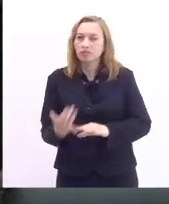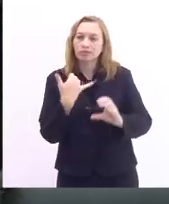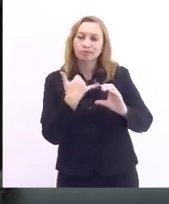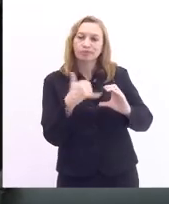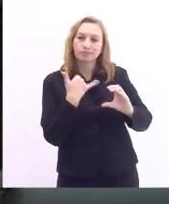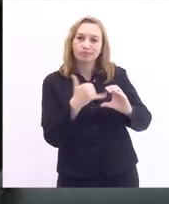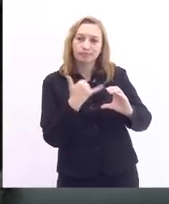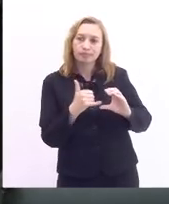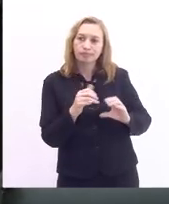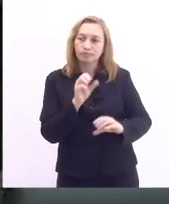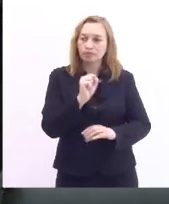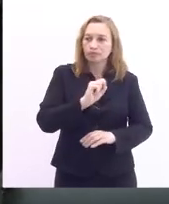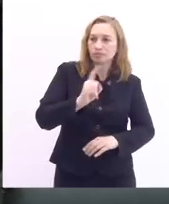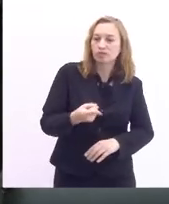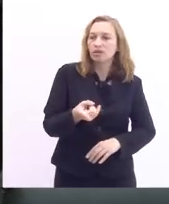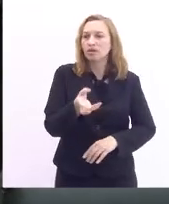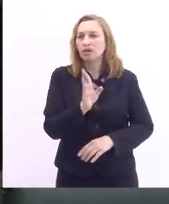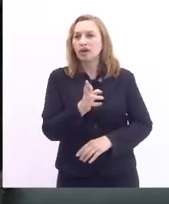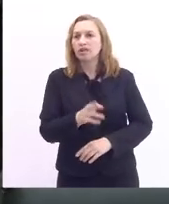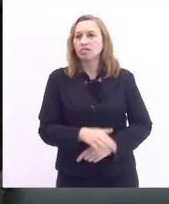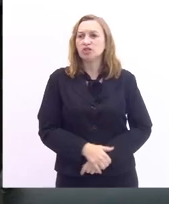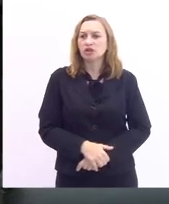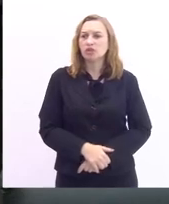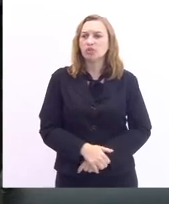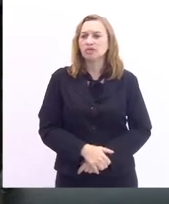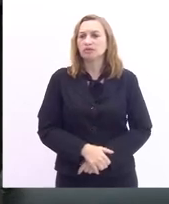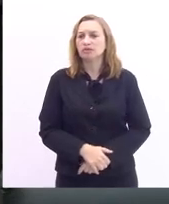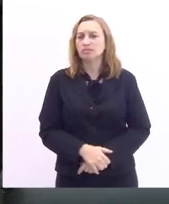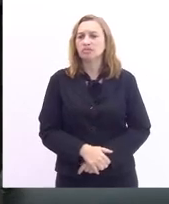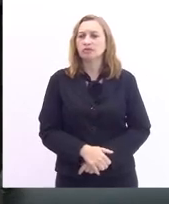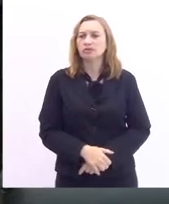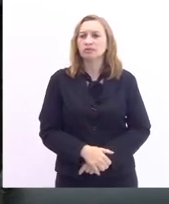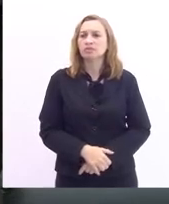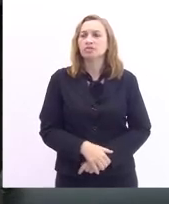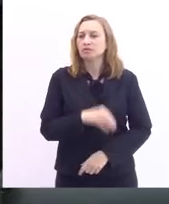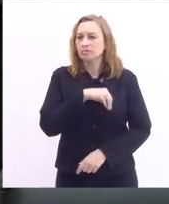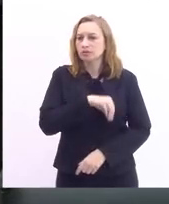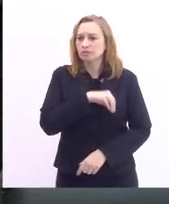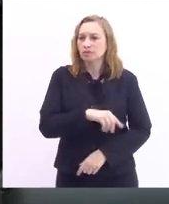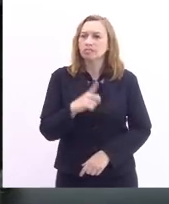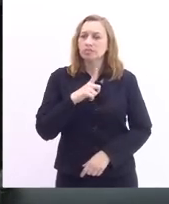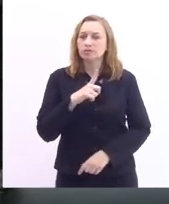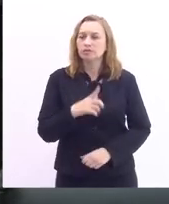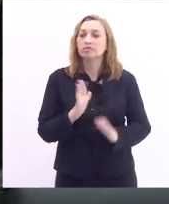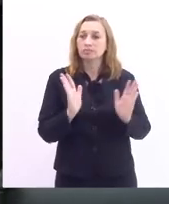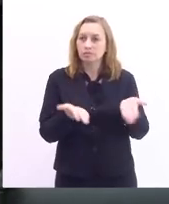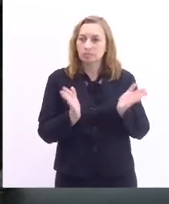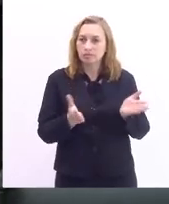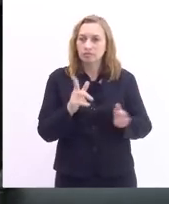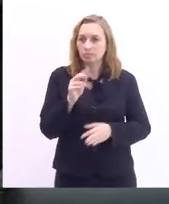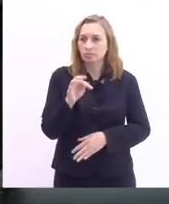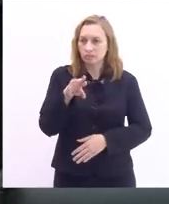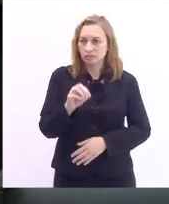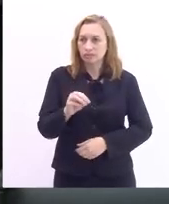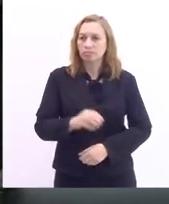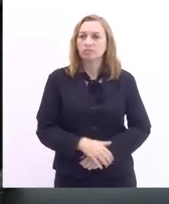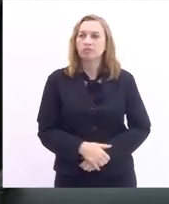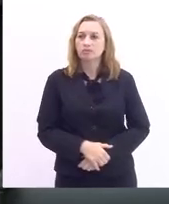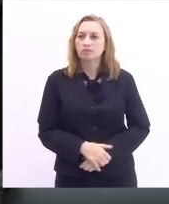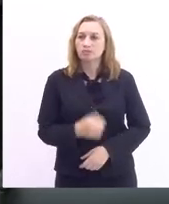WhatsApp ganhando oito mil réis e esse é o cenário que nós enfrentamos hoje Gilberto